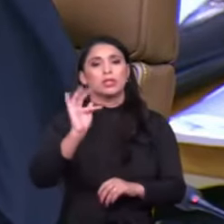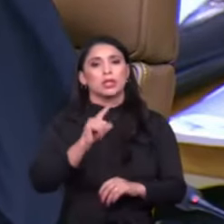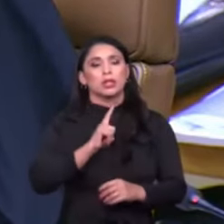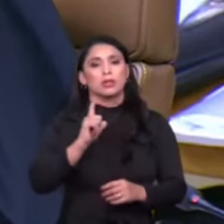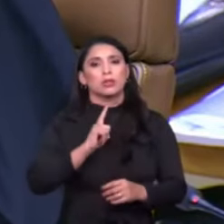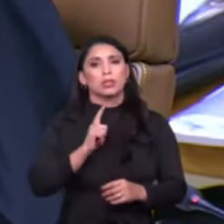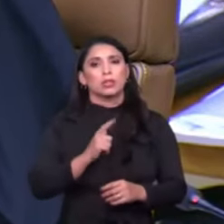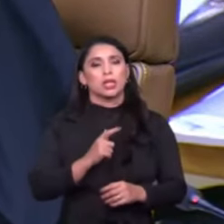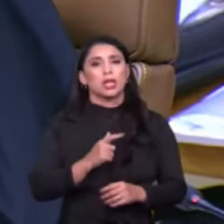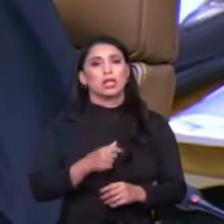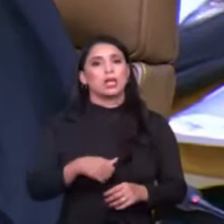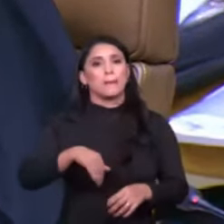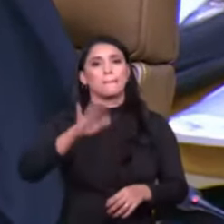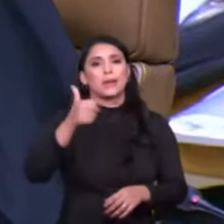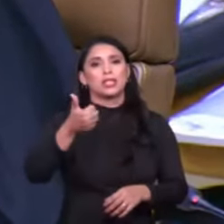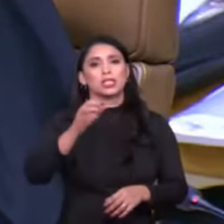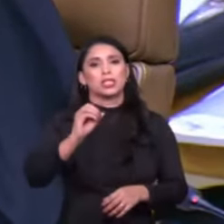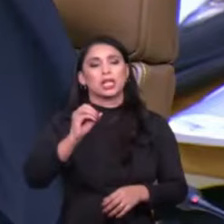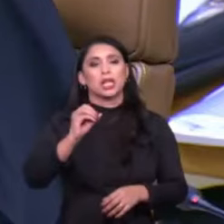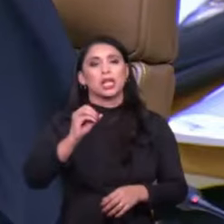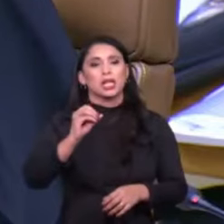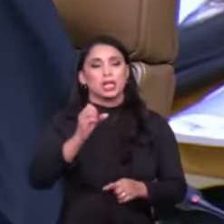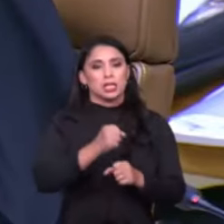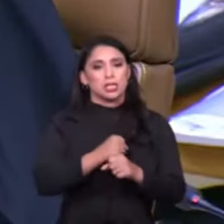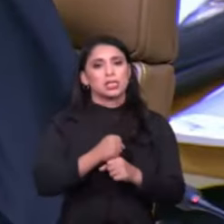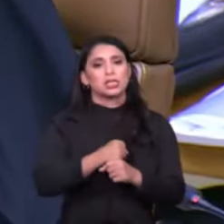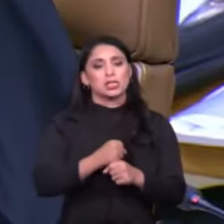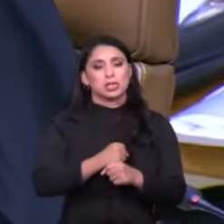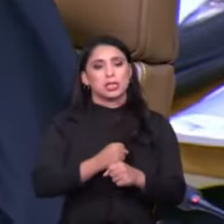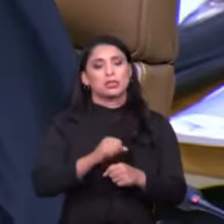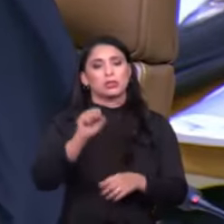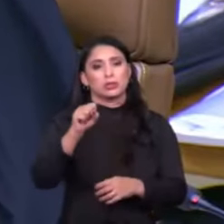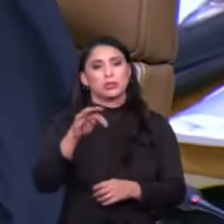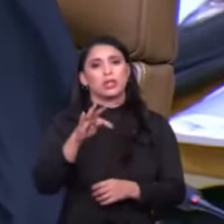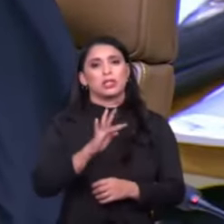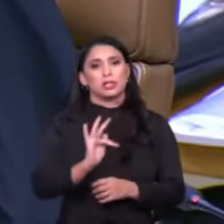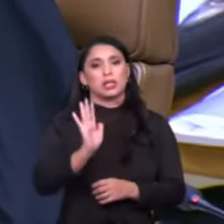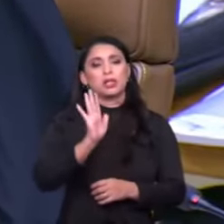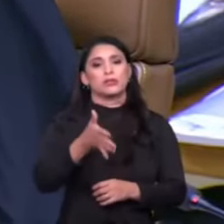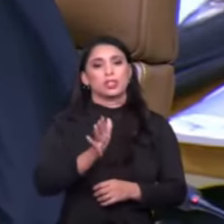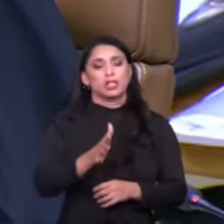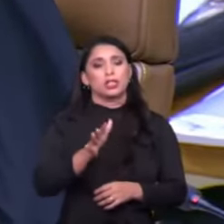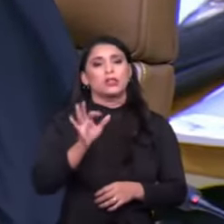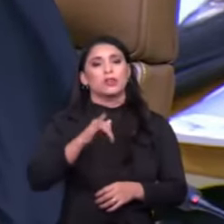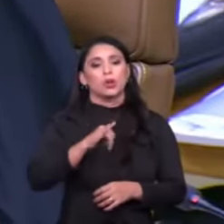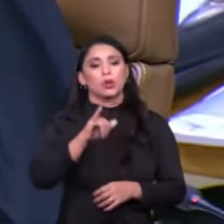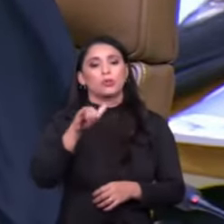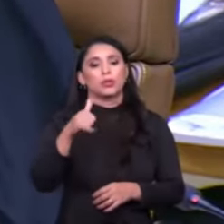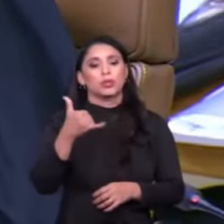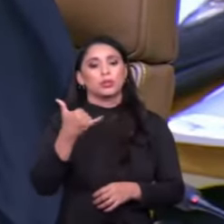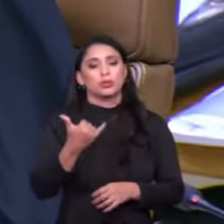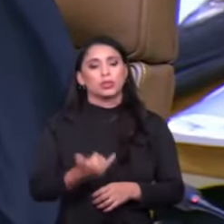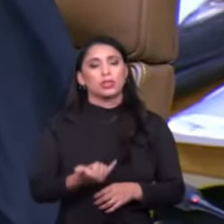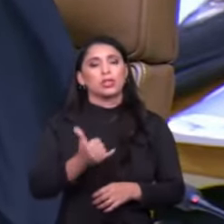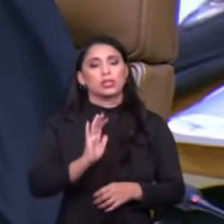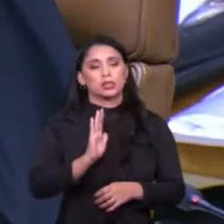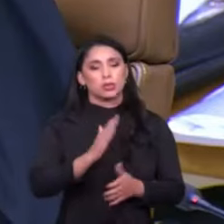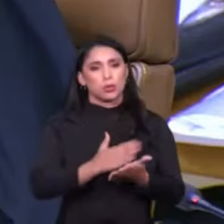vigora há mais de uma década e meia e sobre a qual esta Corte já teve, inclusive, oportunidade de se